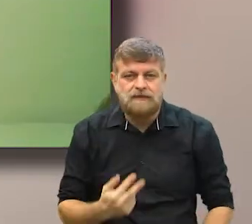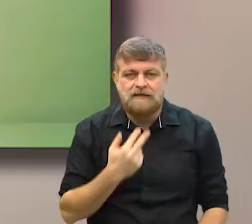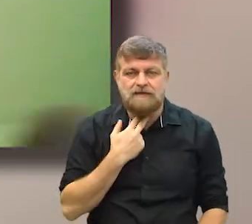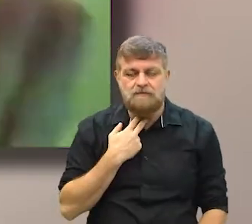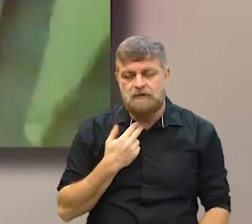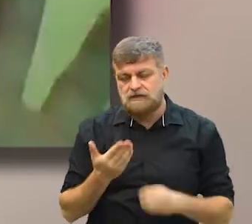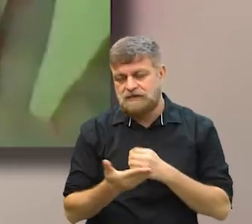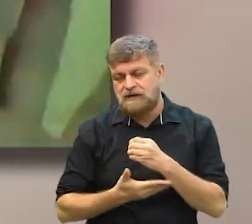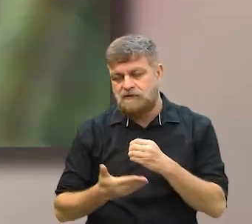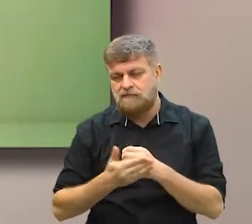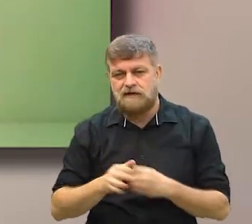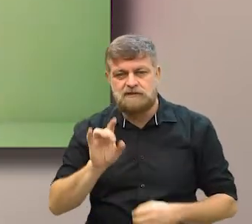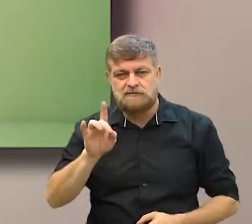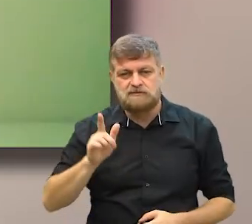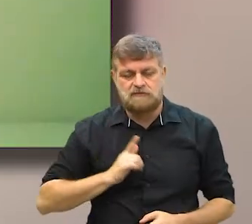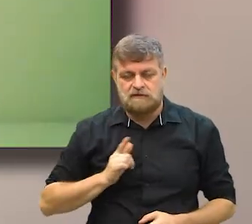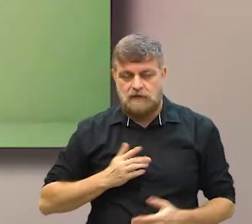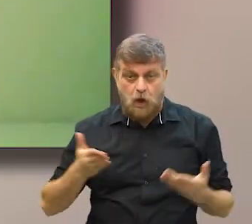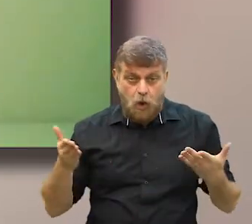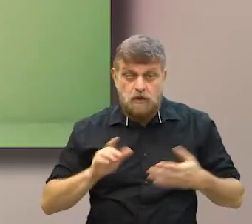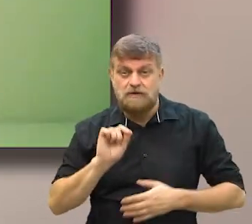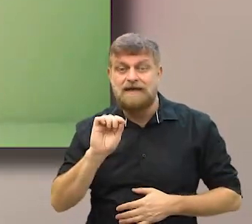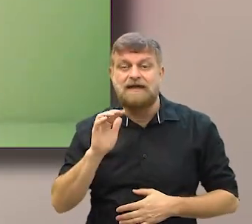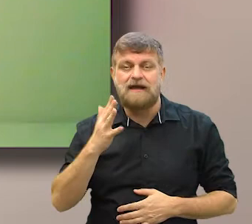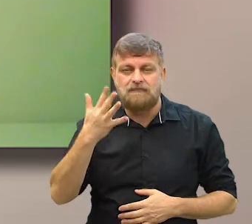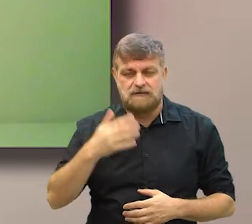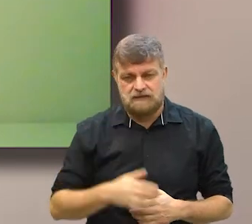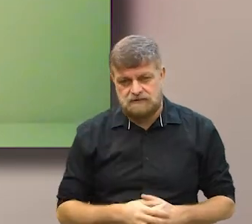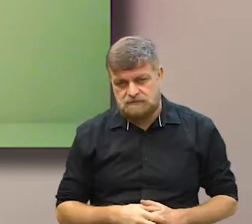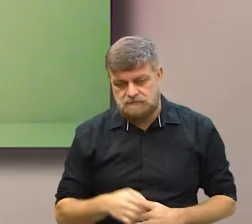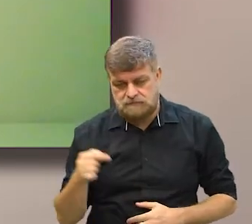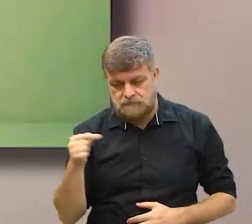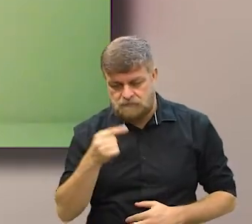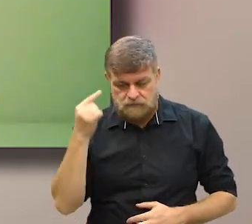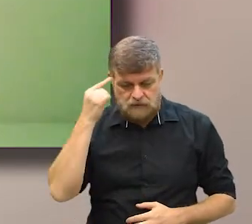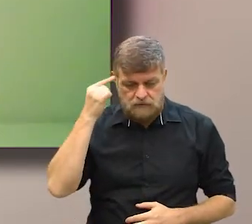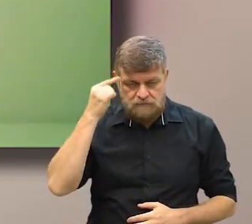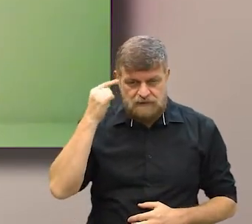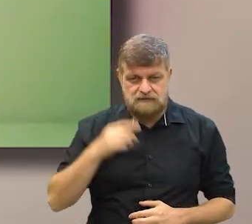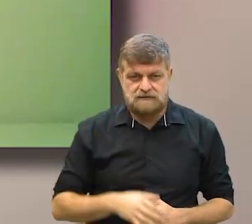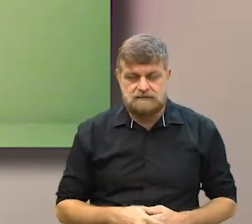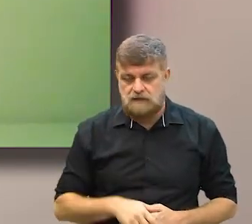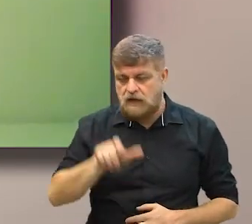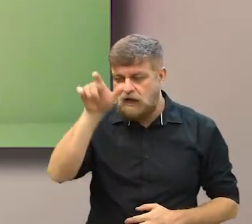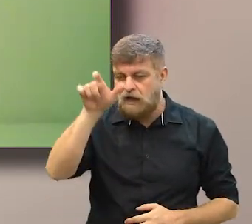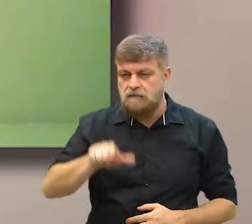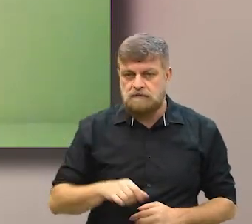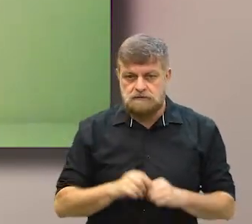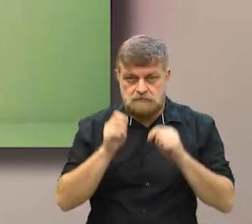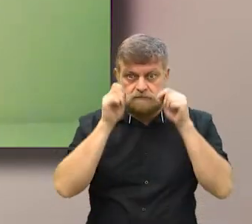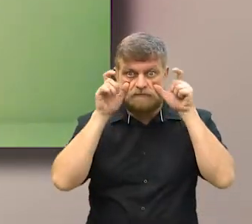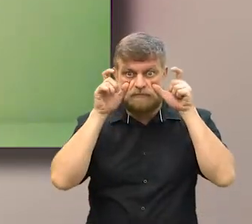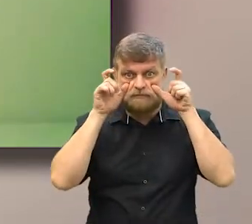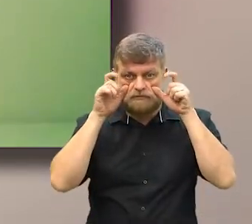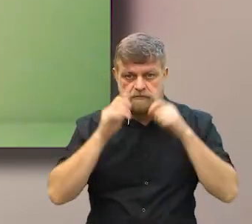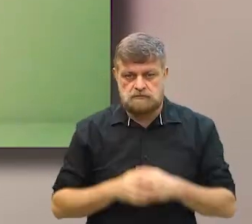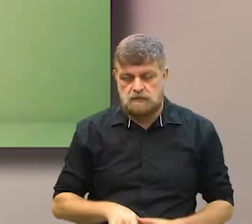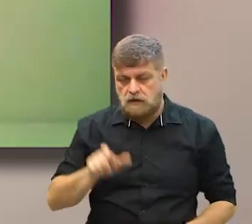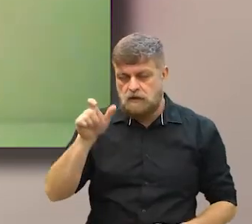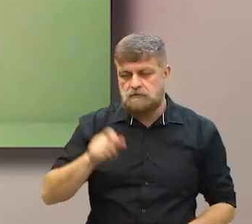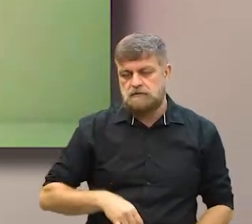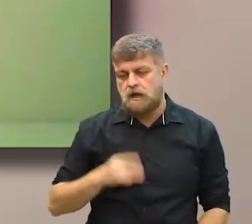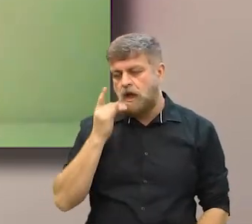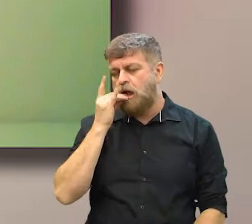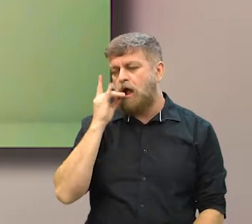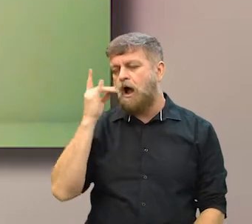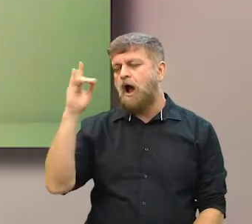fuja do básico. Quer dizer, o que a gente vê hoje em dia quando se fala em transtorno do sono? Se pensa no indivíduo que não dorme, ou